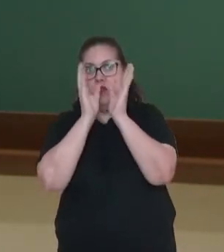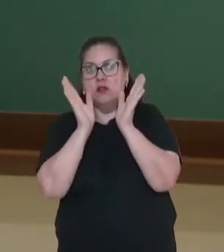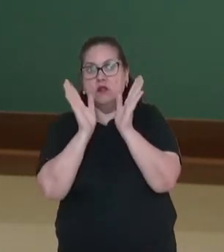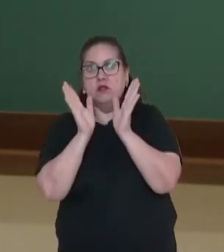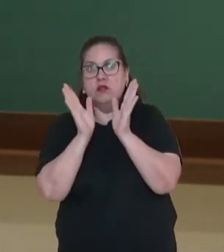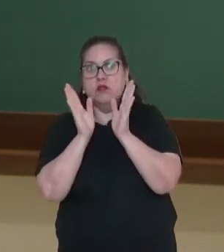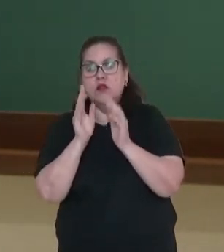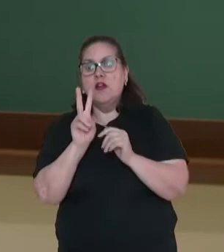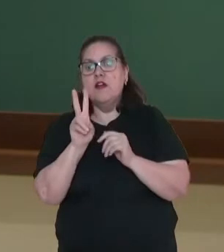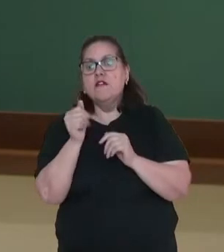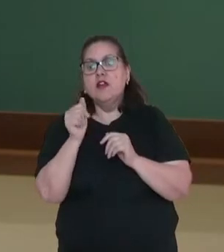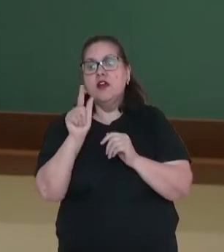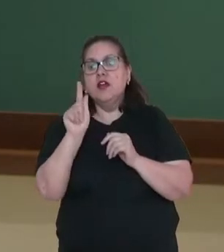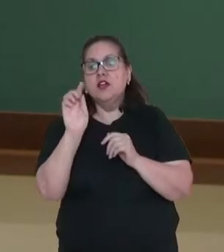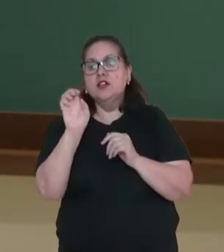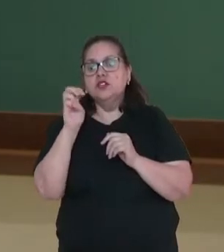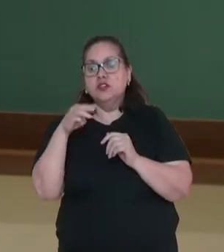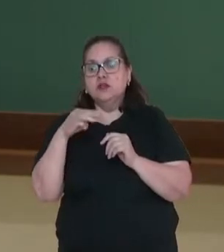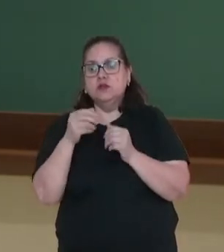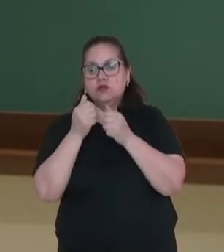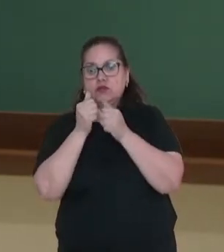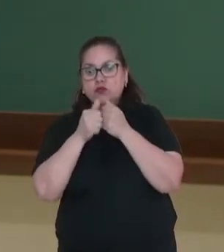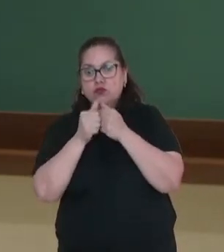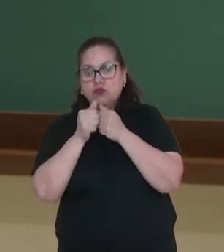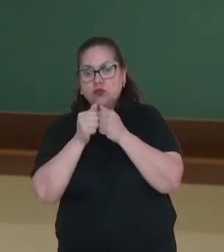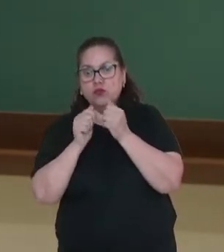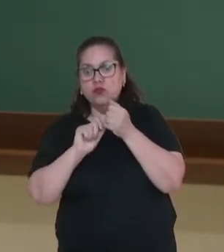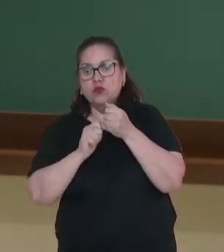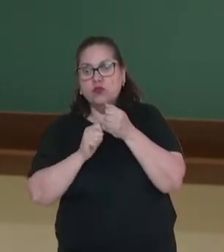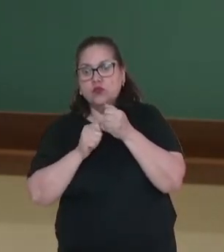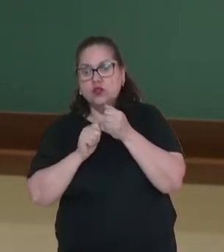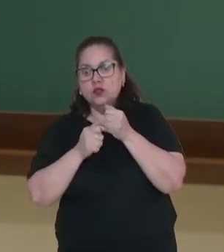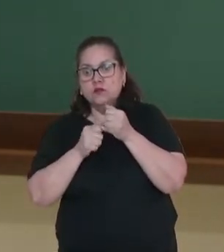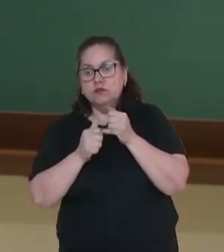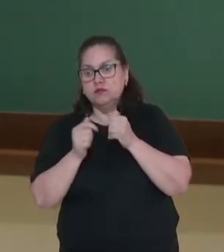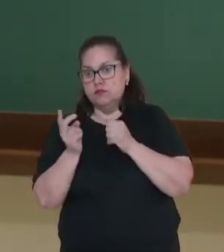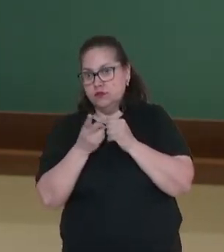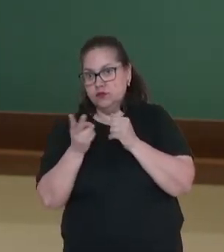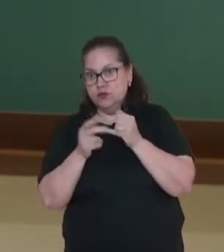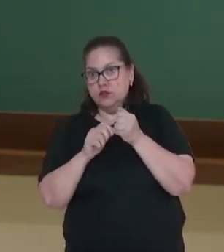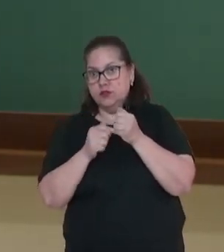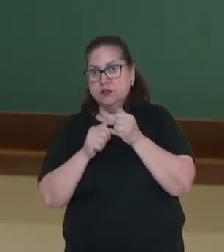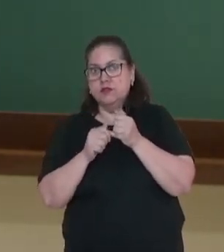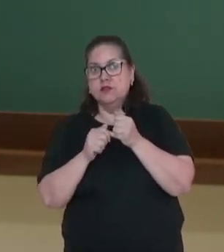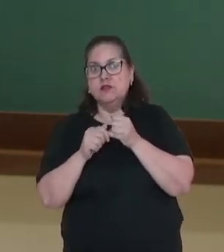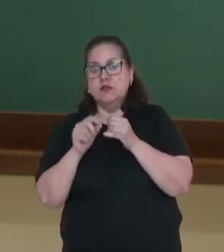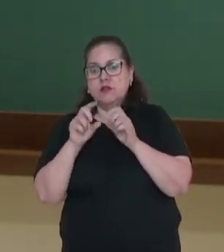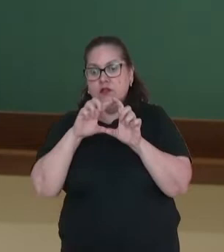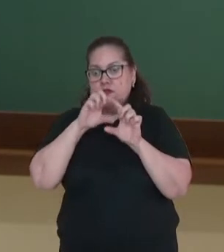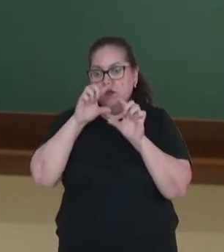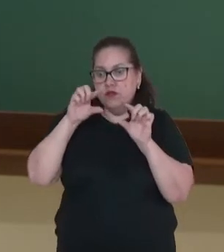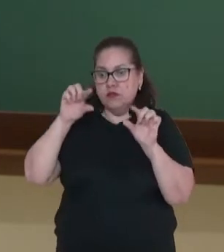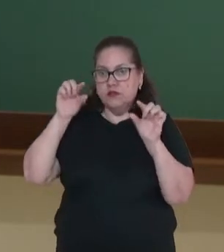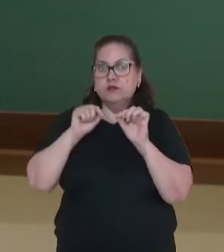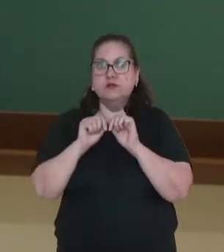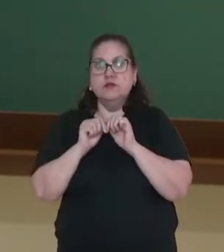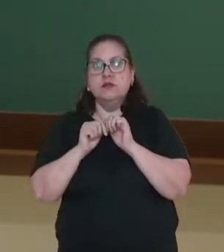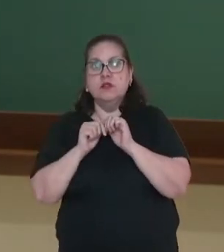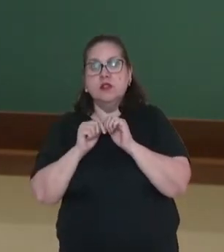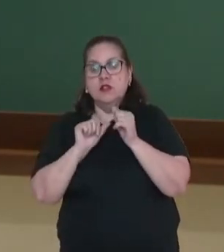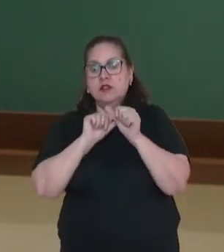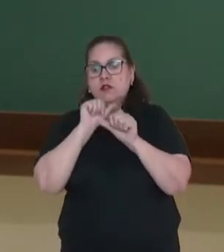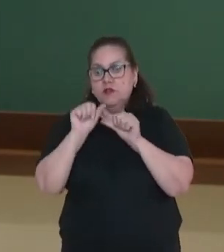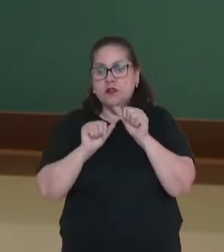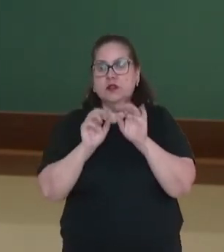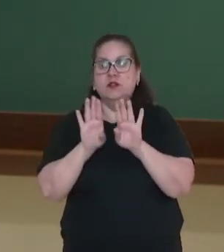o caso da vagem do feijão, por exemplo, tá? Da vagem e do feijão, e da vagem do feijão, né? Que o feijão, ele forma essa vagenzinha. A ervilha